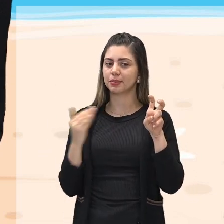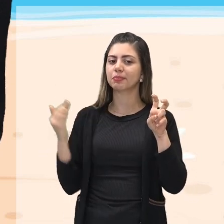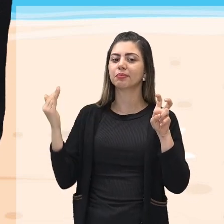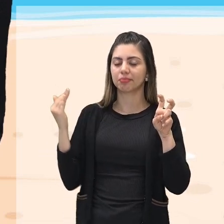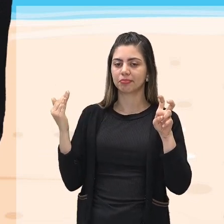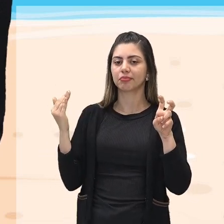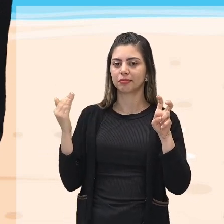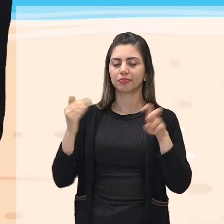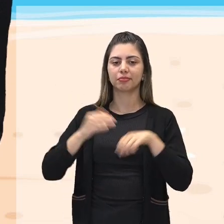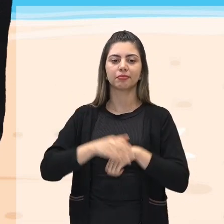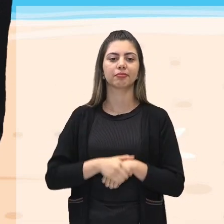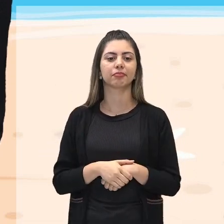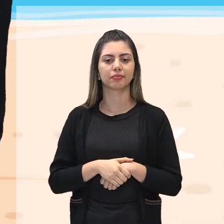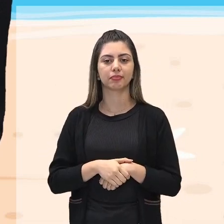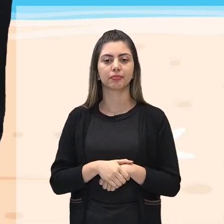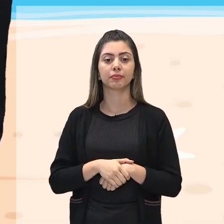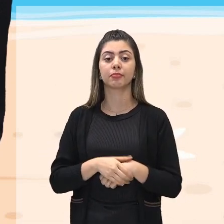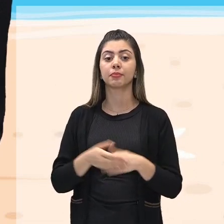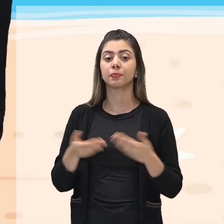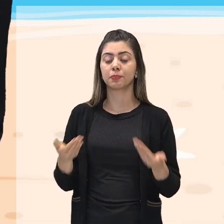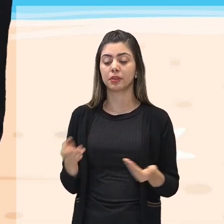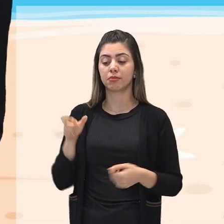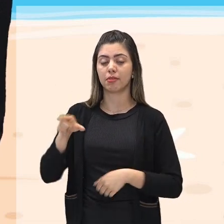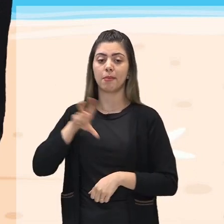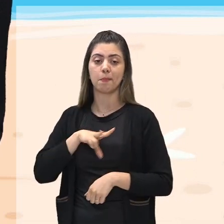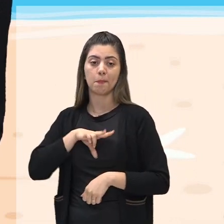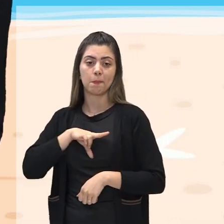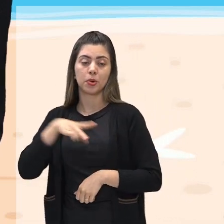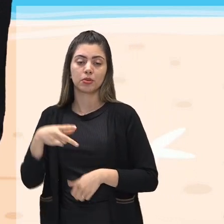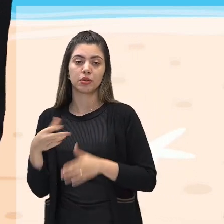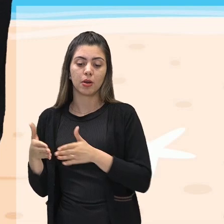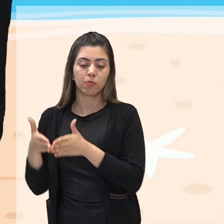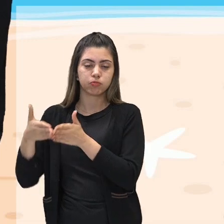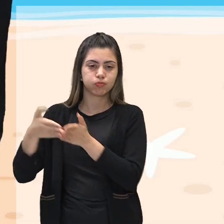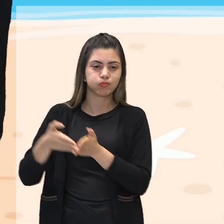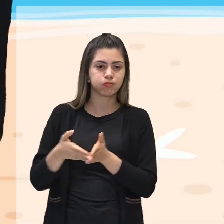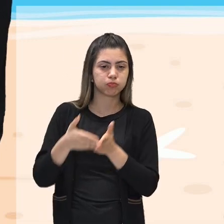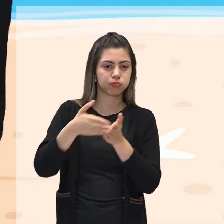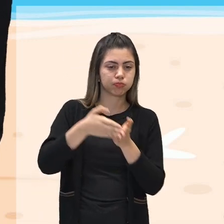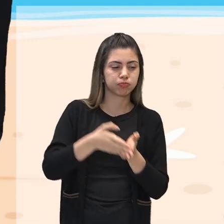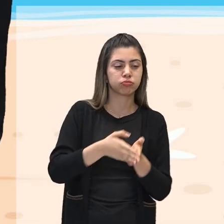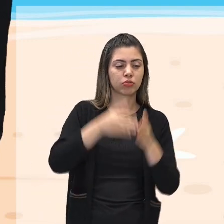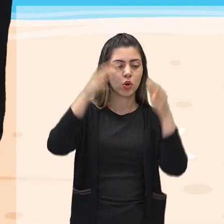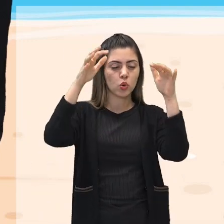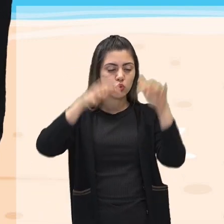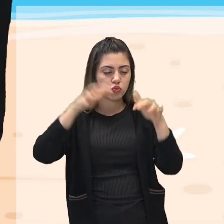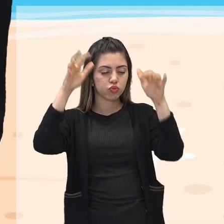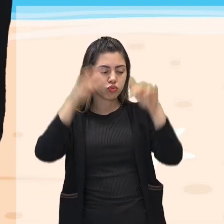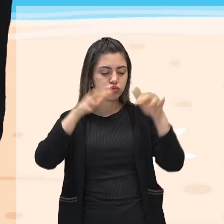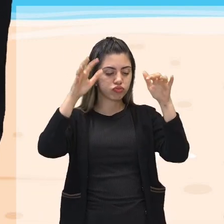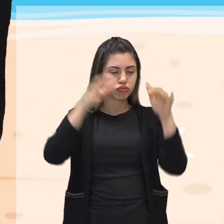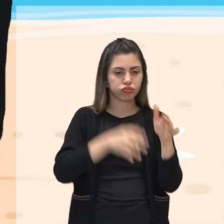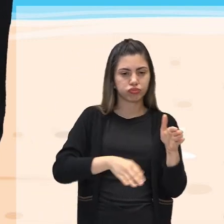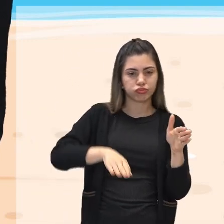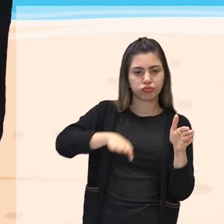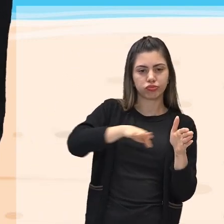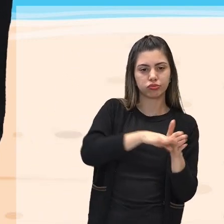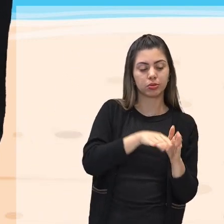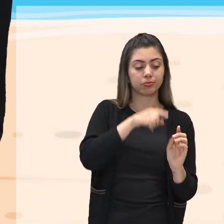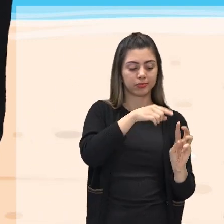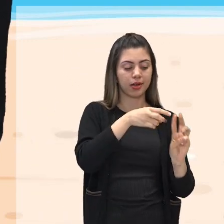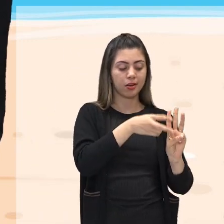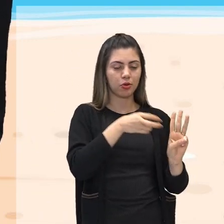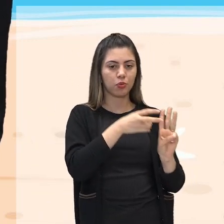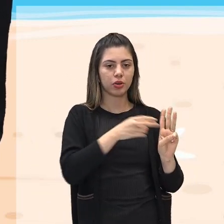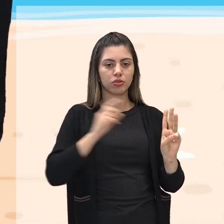de Português. Quando o português chegou debaixo de uma bruta chuva, vestiu o